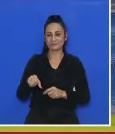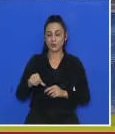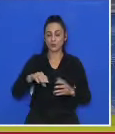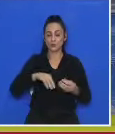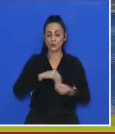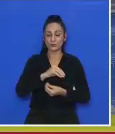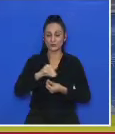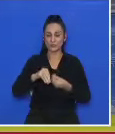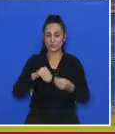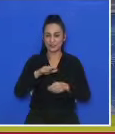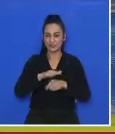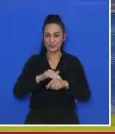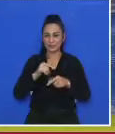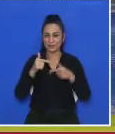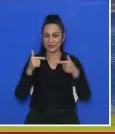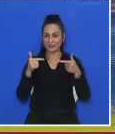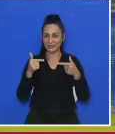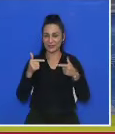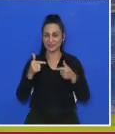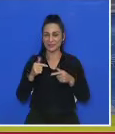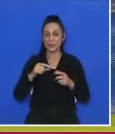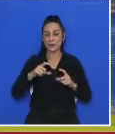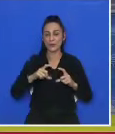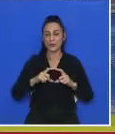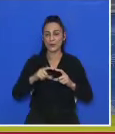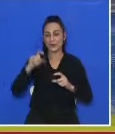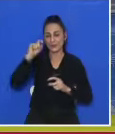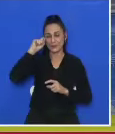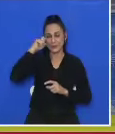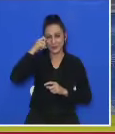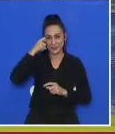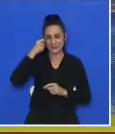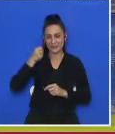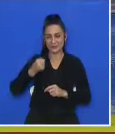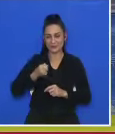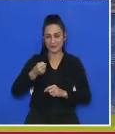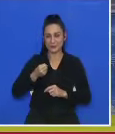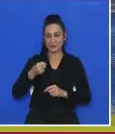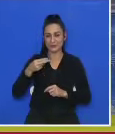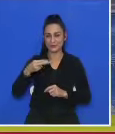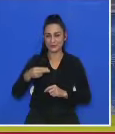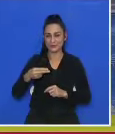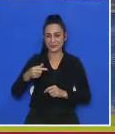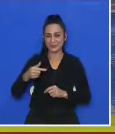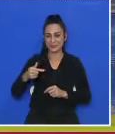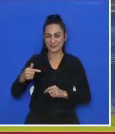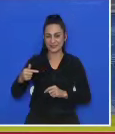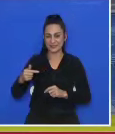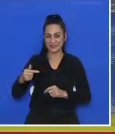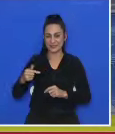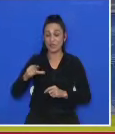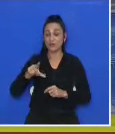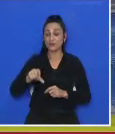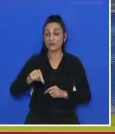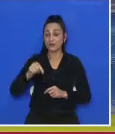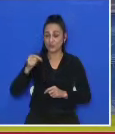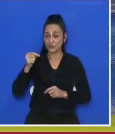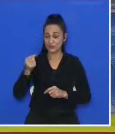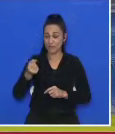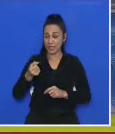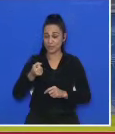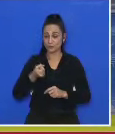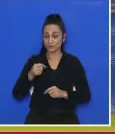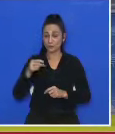O globo girando, você chamando, a sorte chegando. Bola preta, número 27. Preta, 27. Foram sorteados três